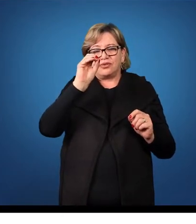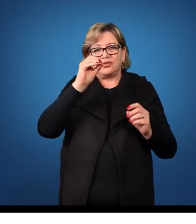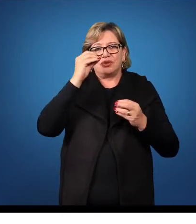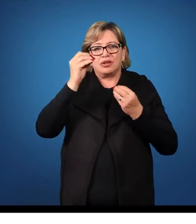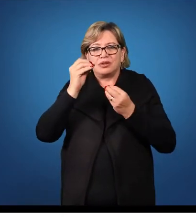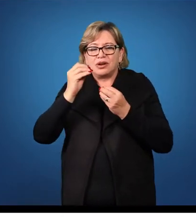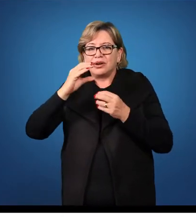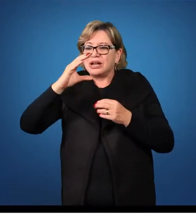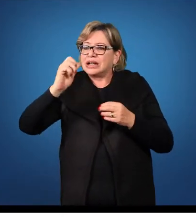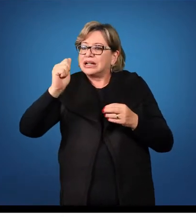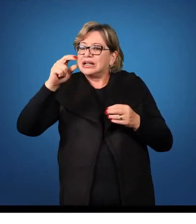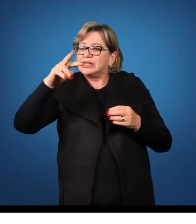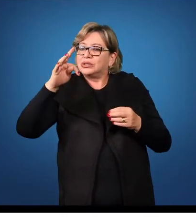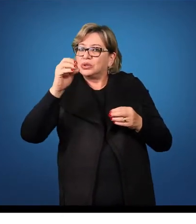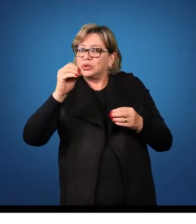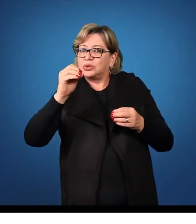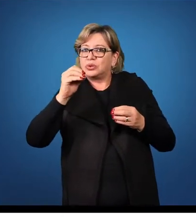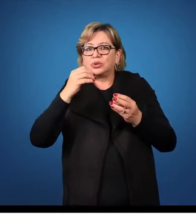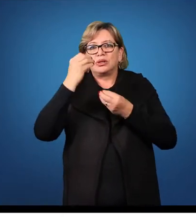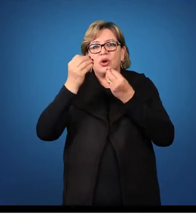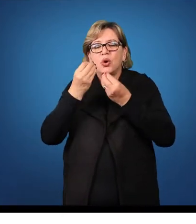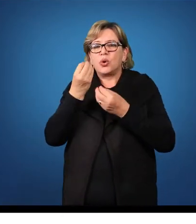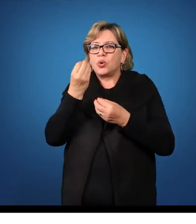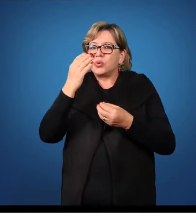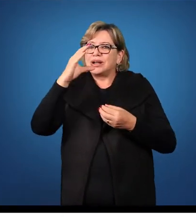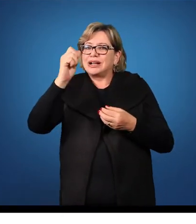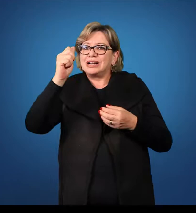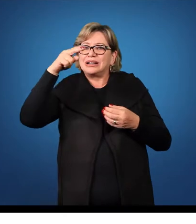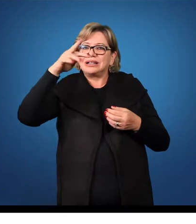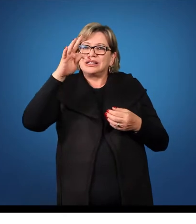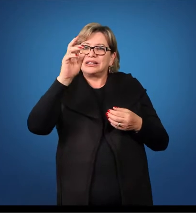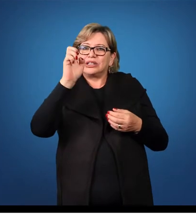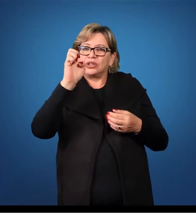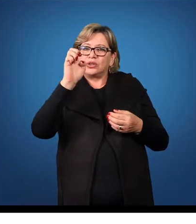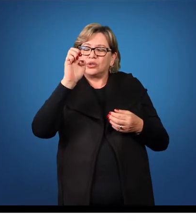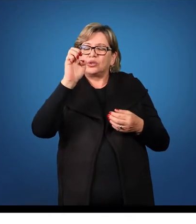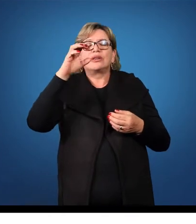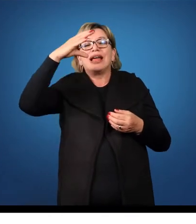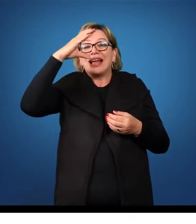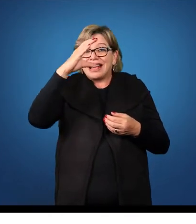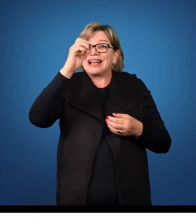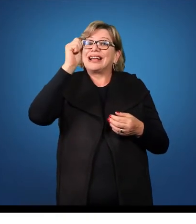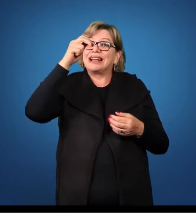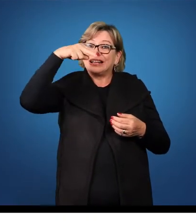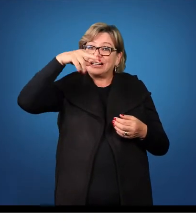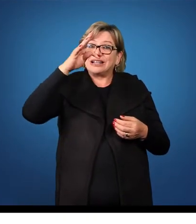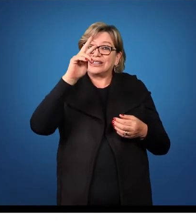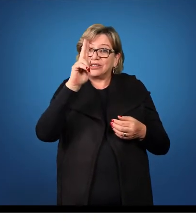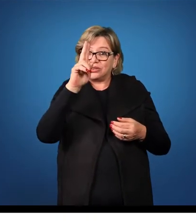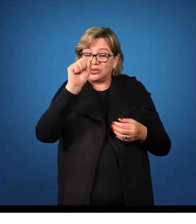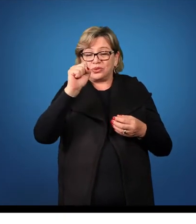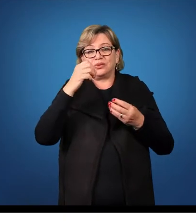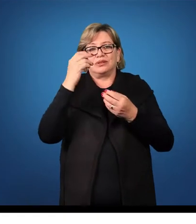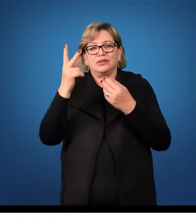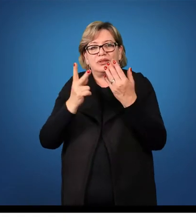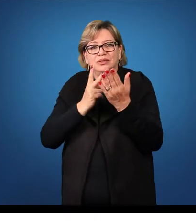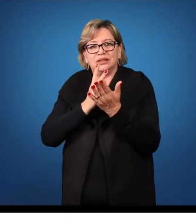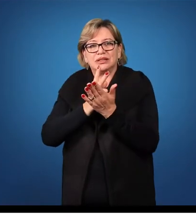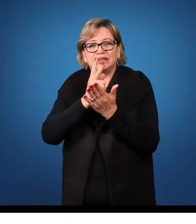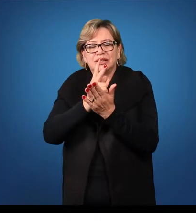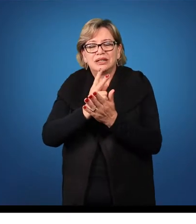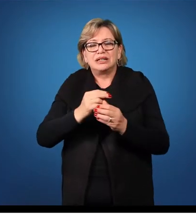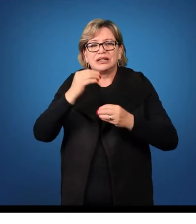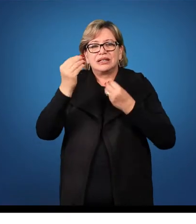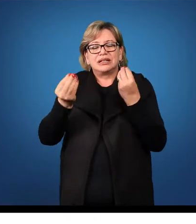cantos nominativo cantos genitivo cantos no dativo canto